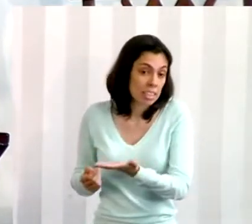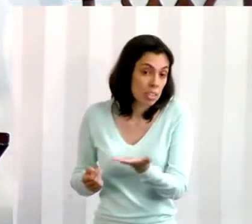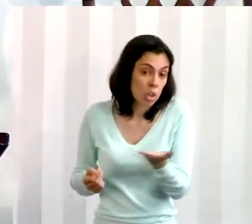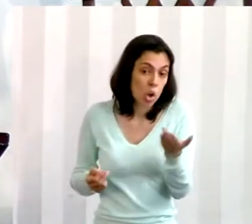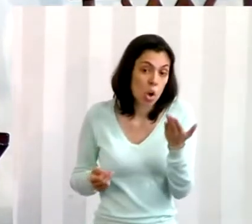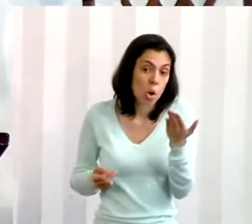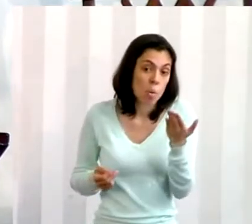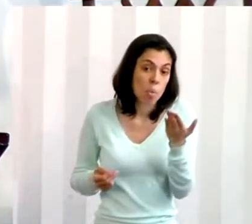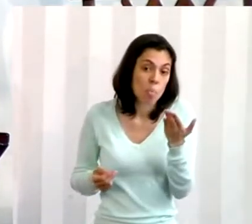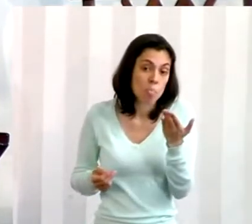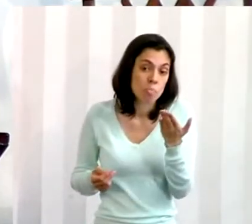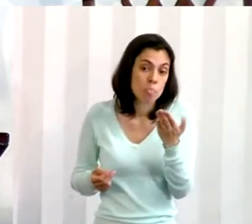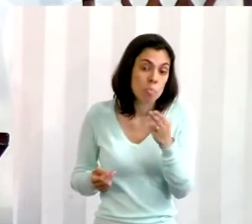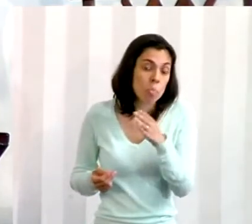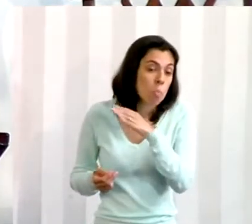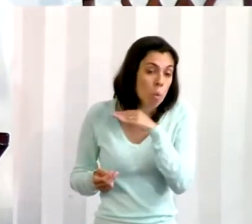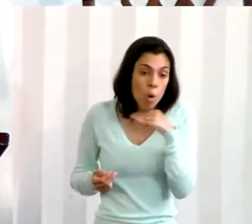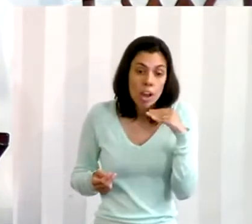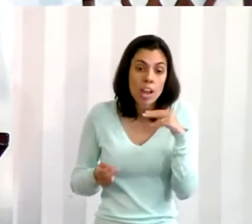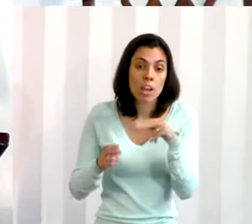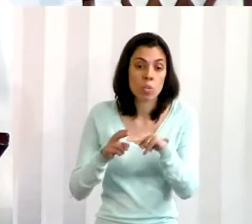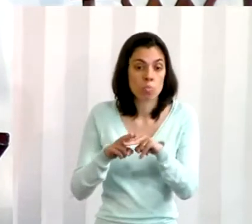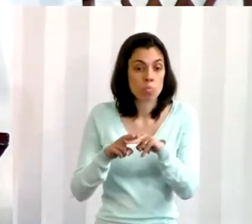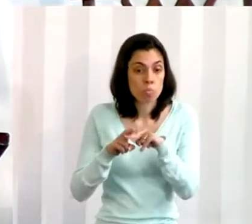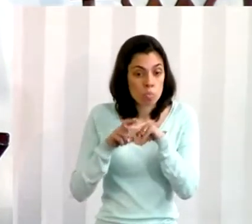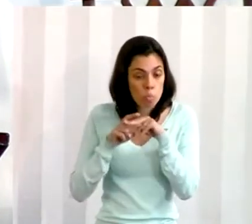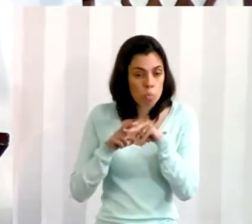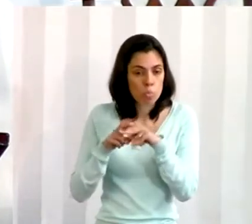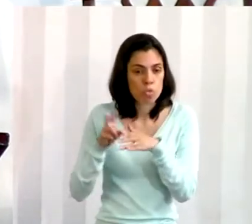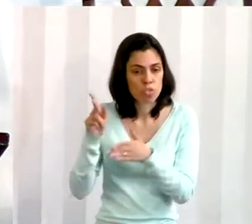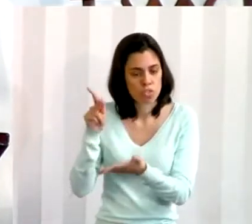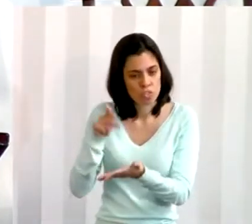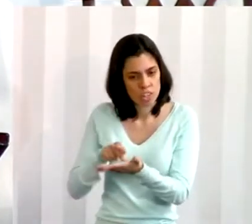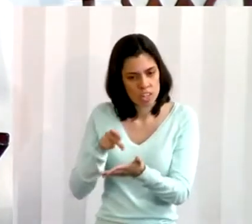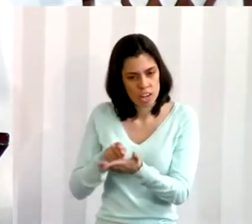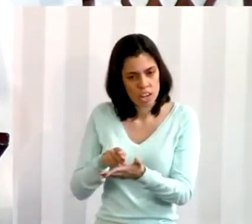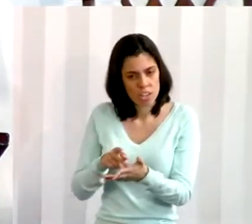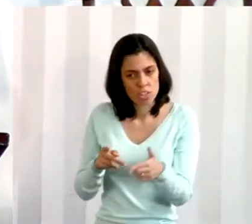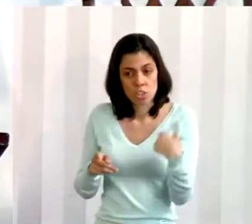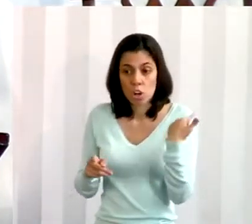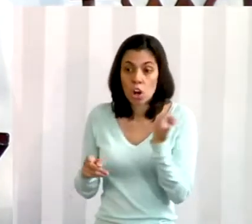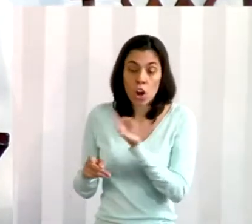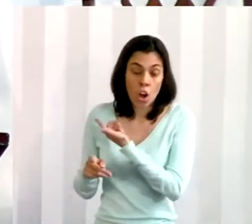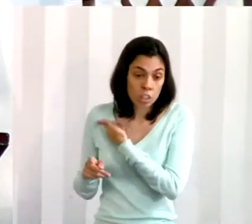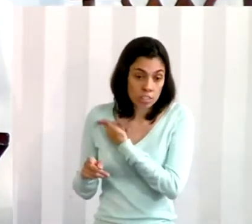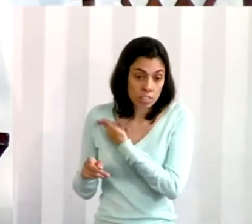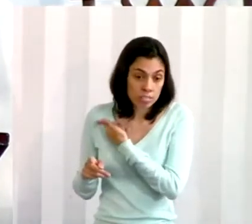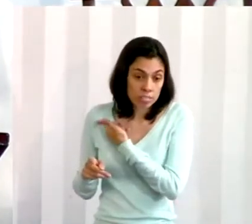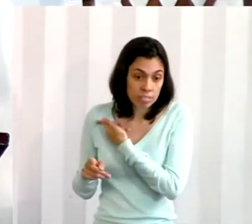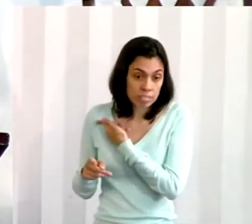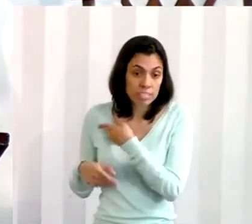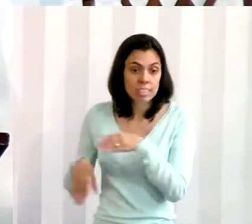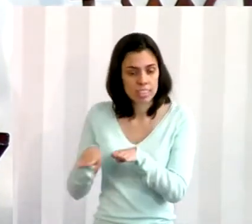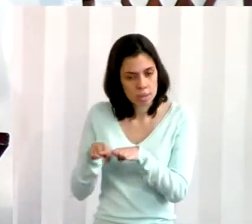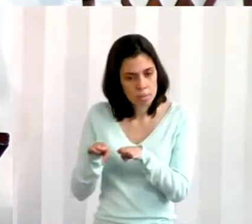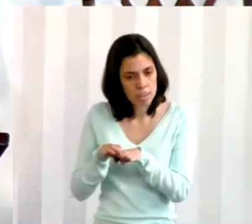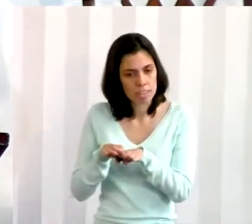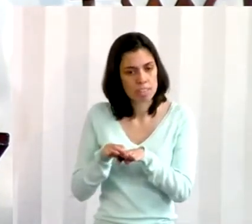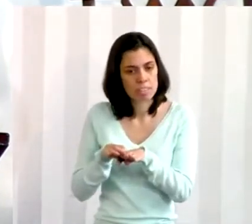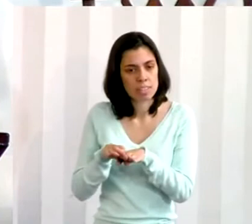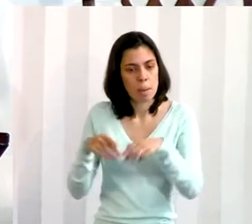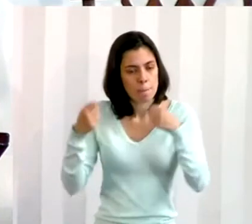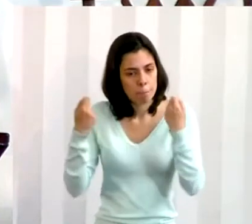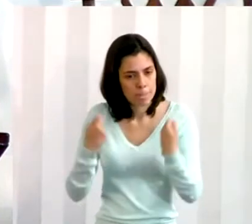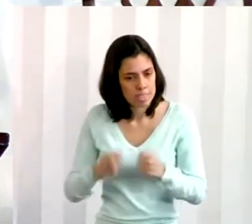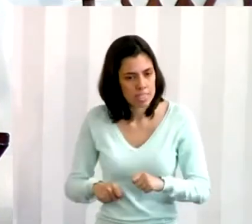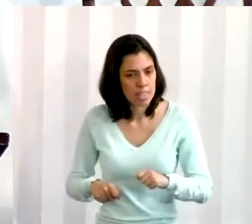por essa verdade, por que nós fugiríamos? Por que nós negaríamos essa verdade? Então, precisamos